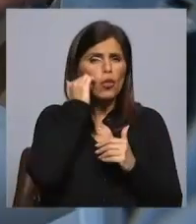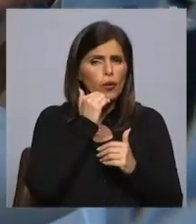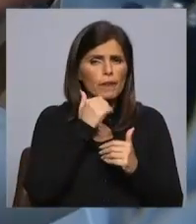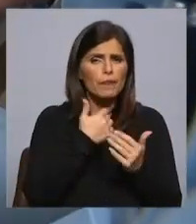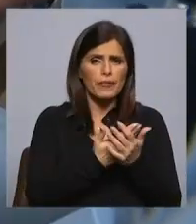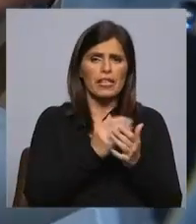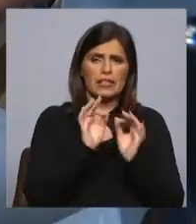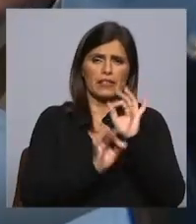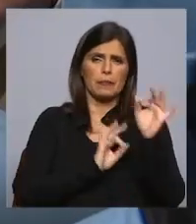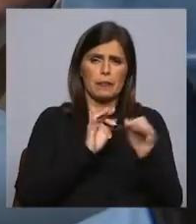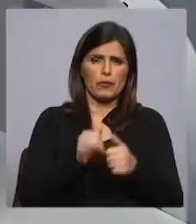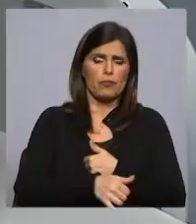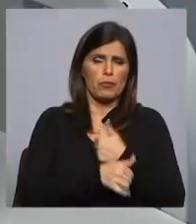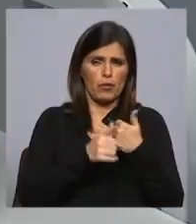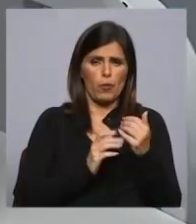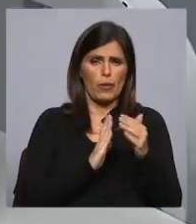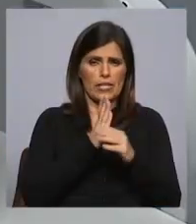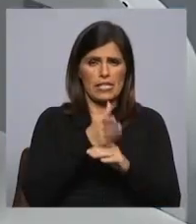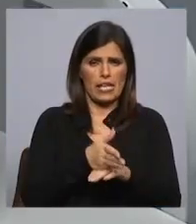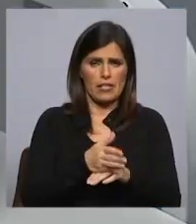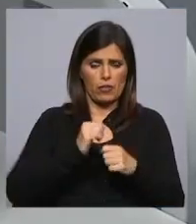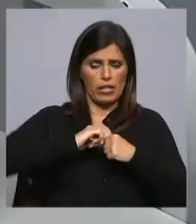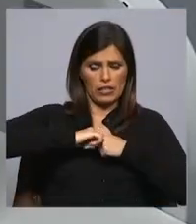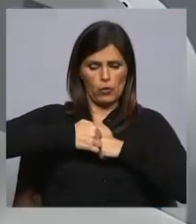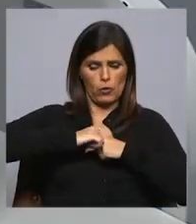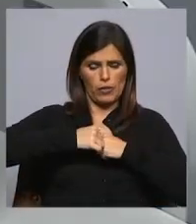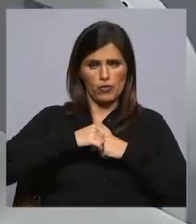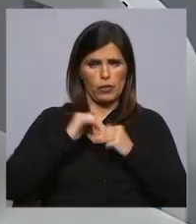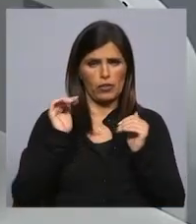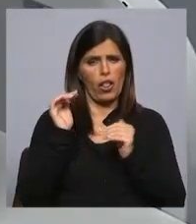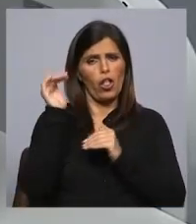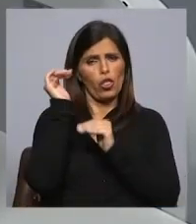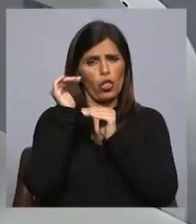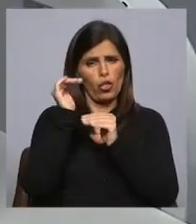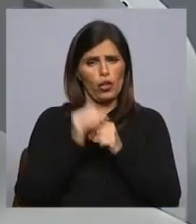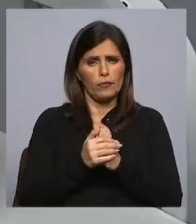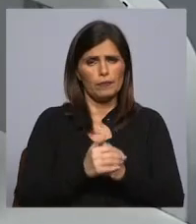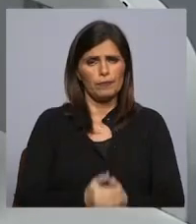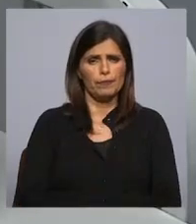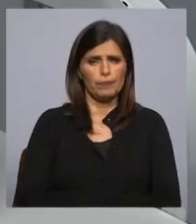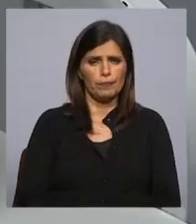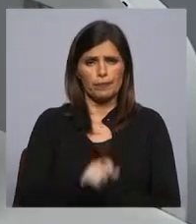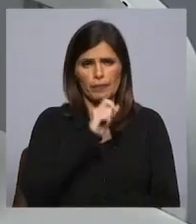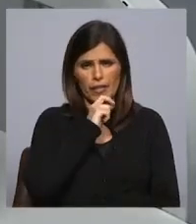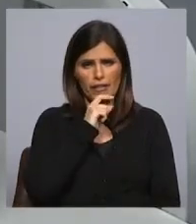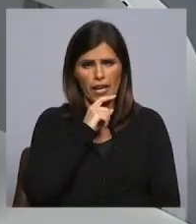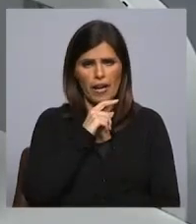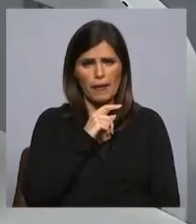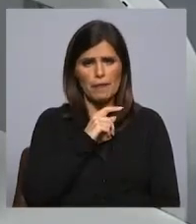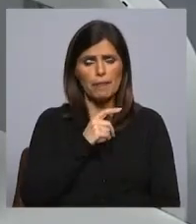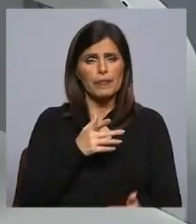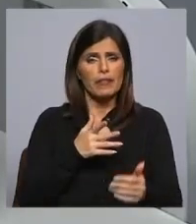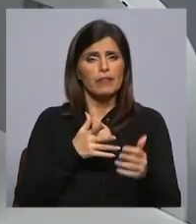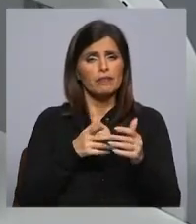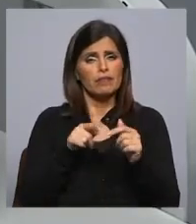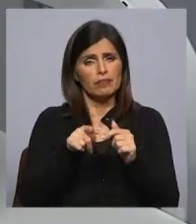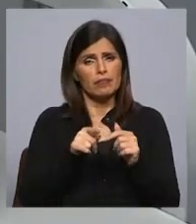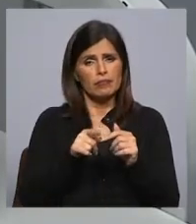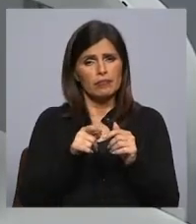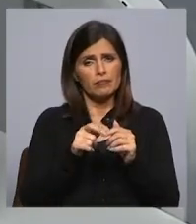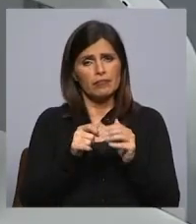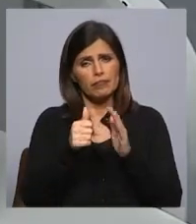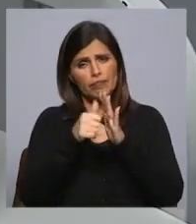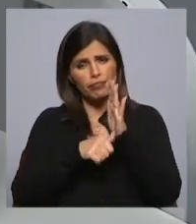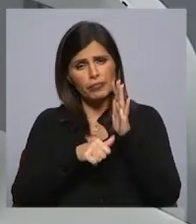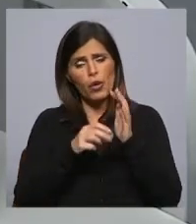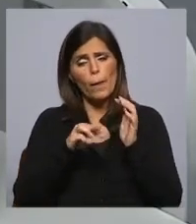mais tratamentos com o acesso a articulações de pequena dimensão. Portanto, nós conseguimos, através destes instrumentos, suturar